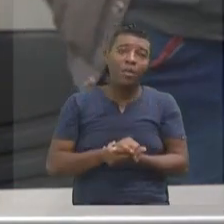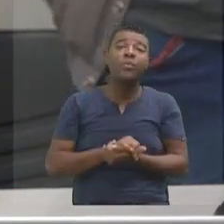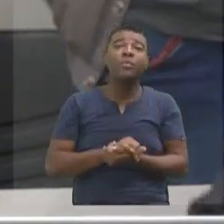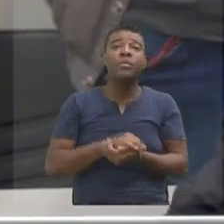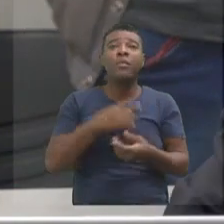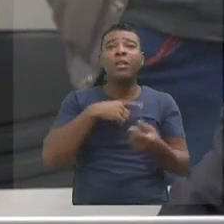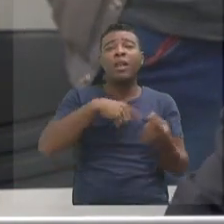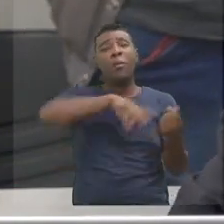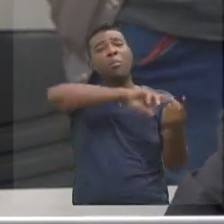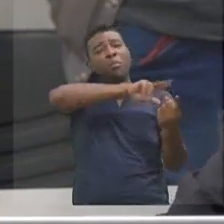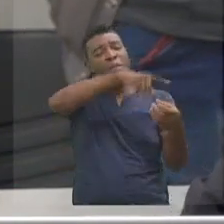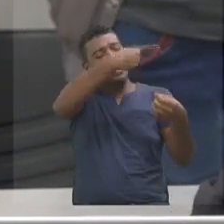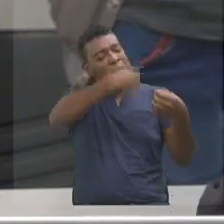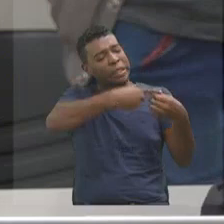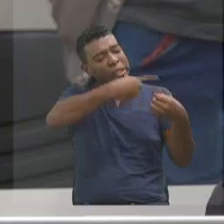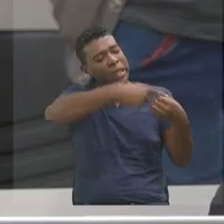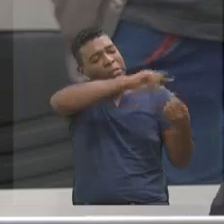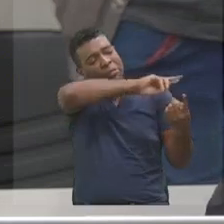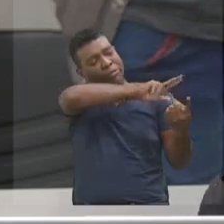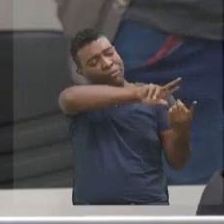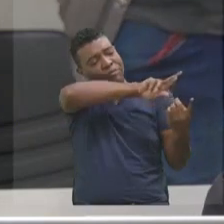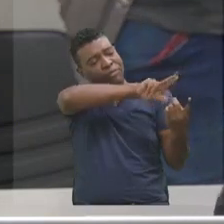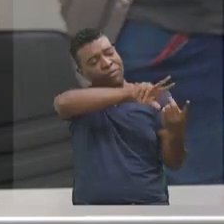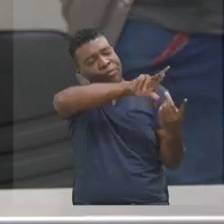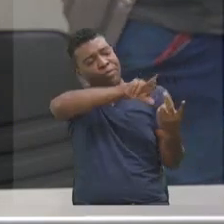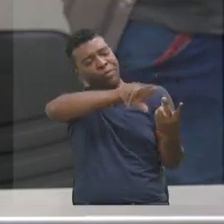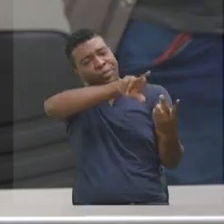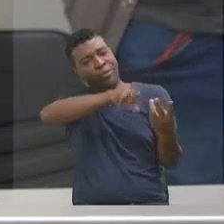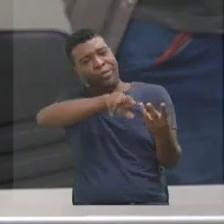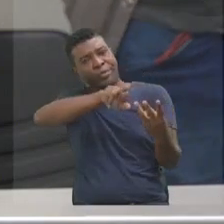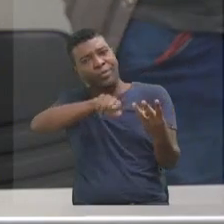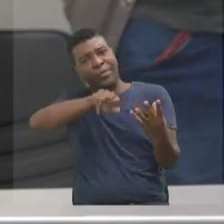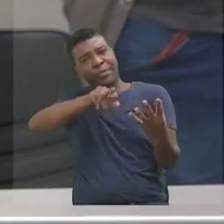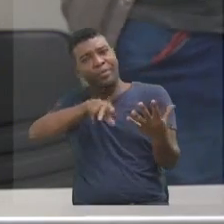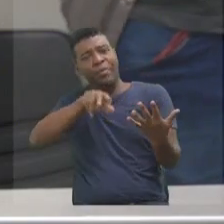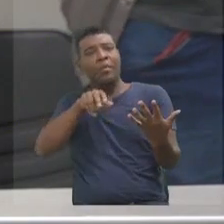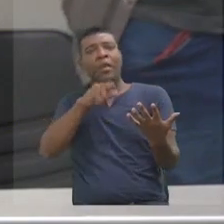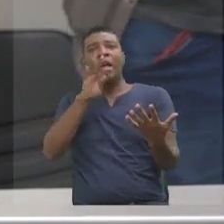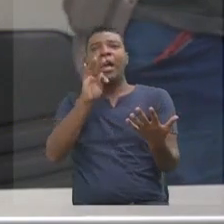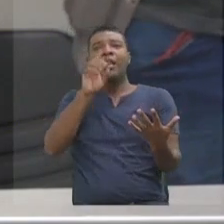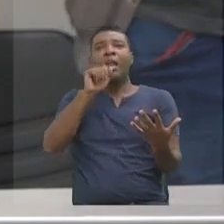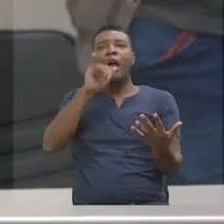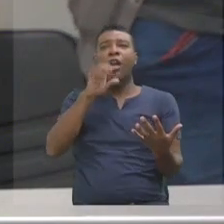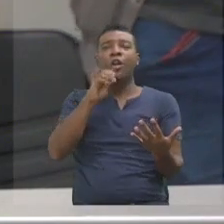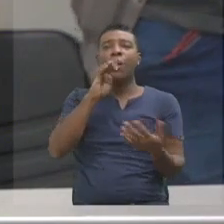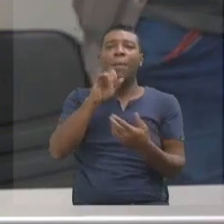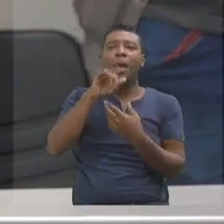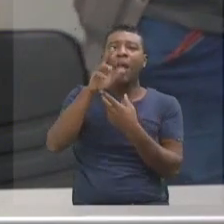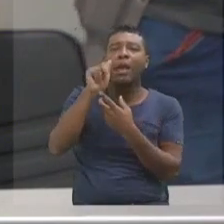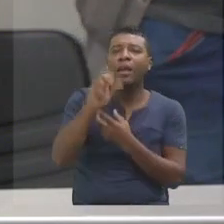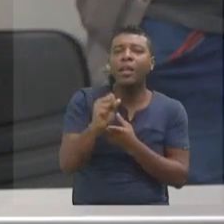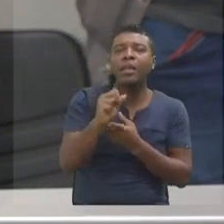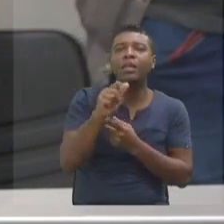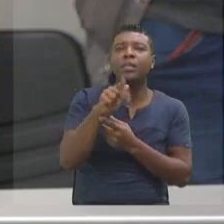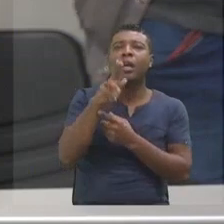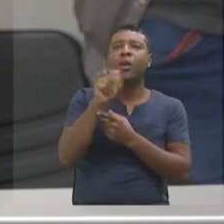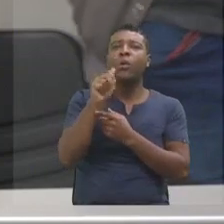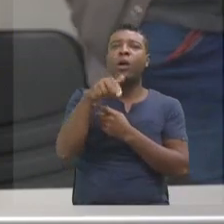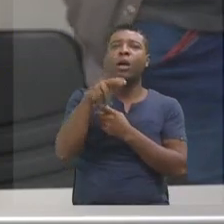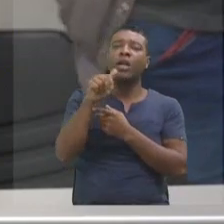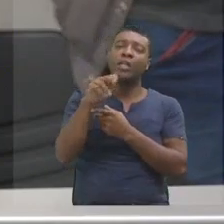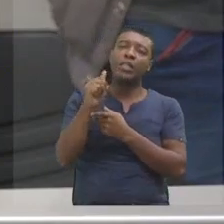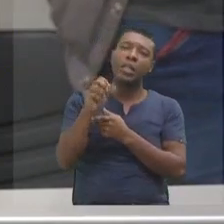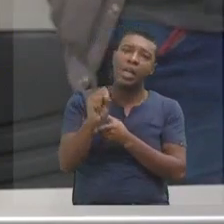Januária temos Taiobeiras temos Goiás Temos vários